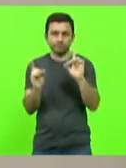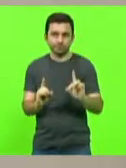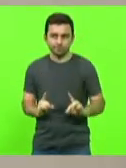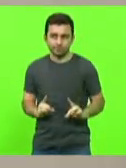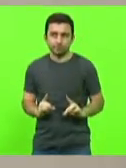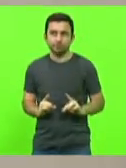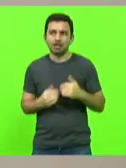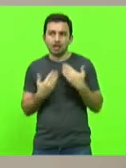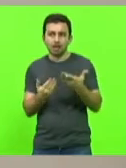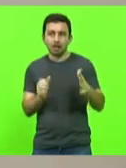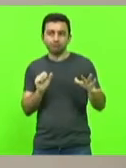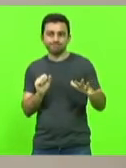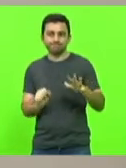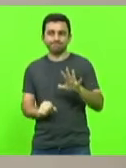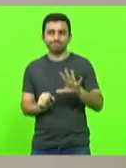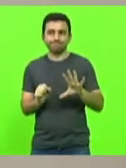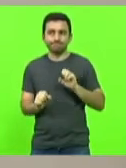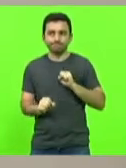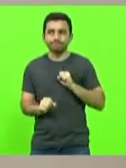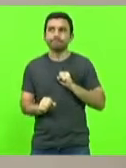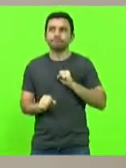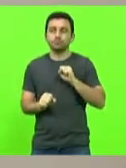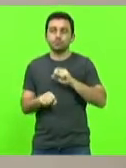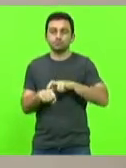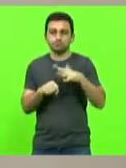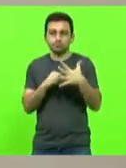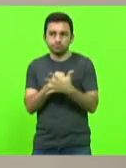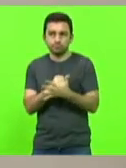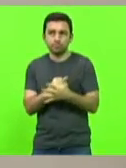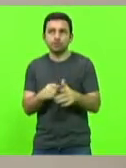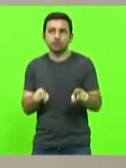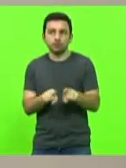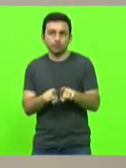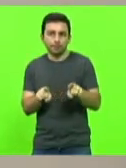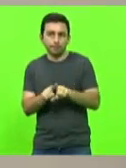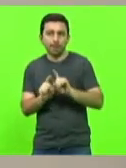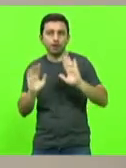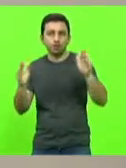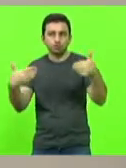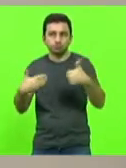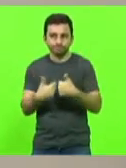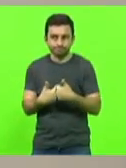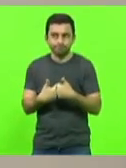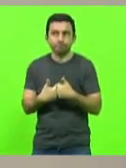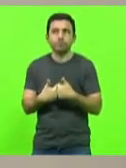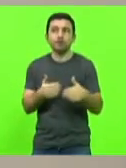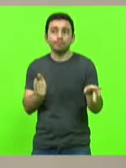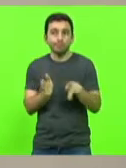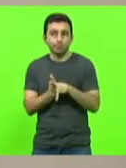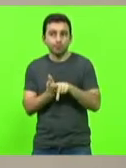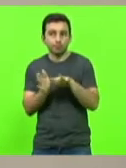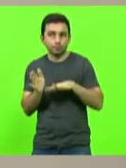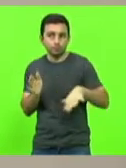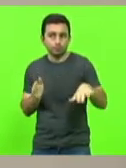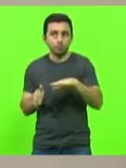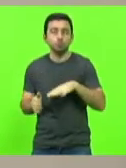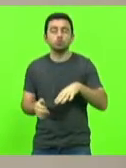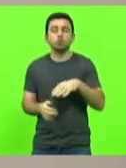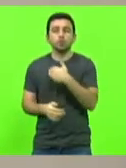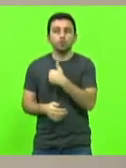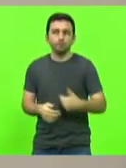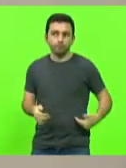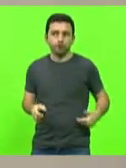de COVID-19, incluída a portadora de transtorno do espectro autista, nas redes públicas ou privadas